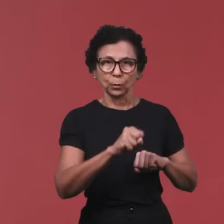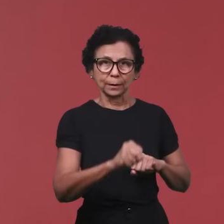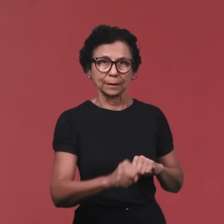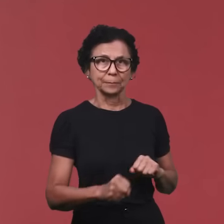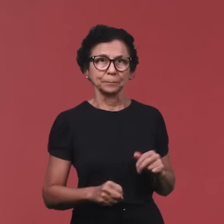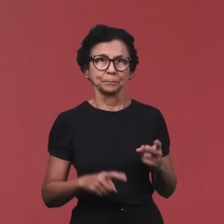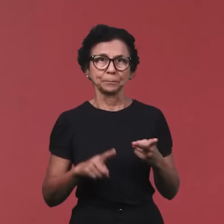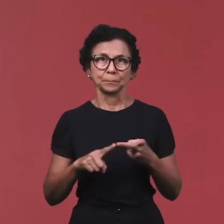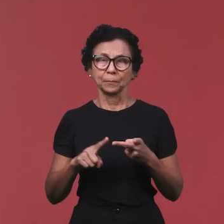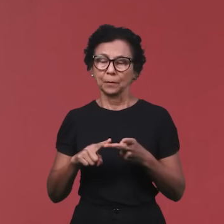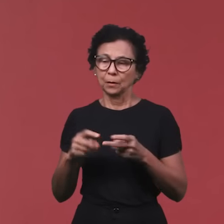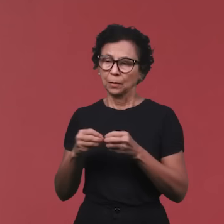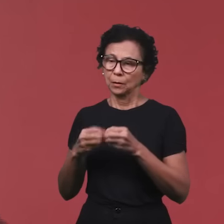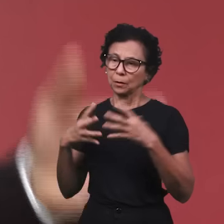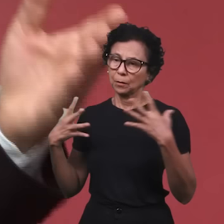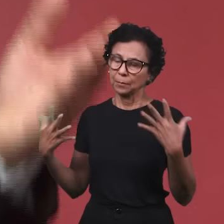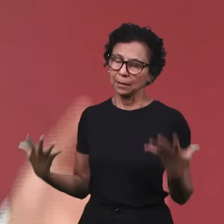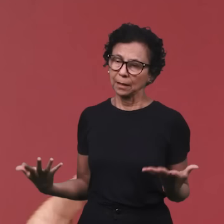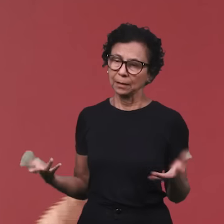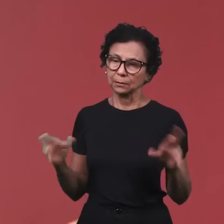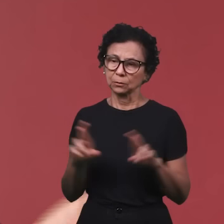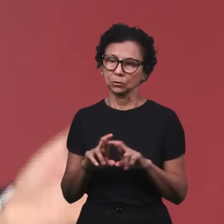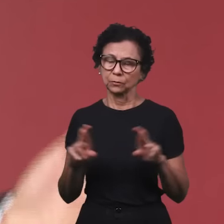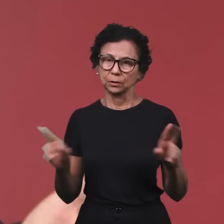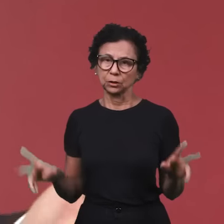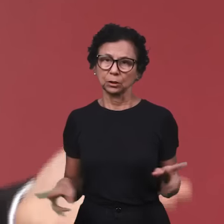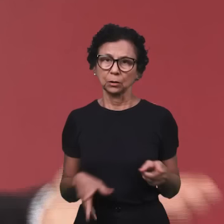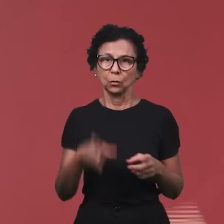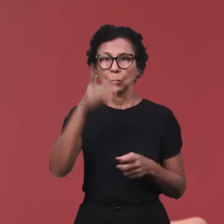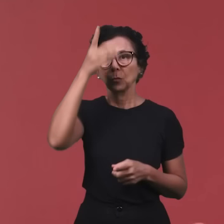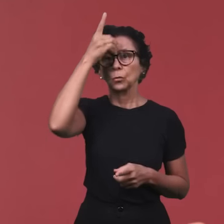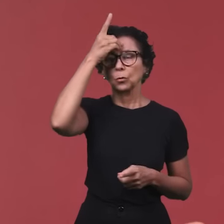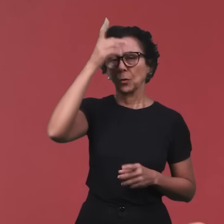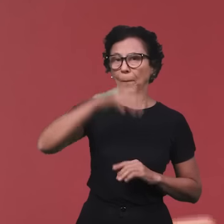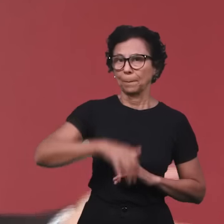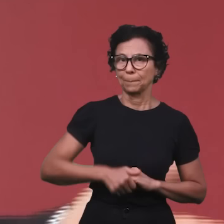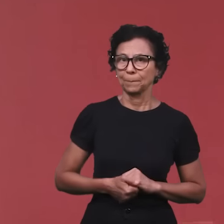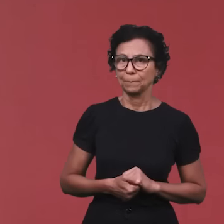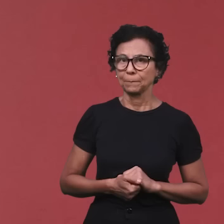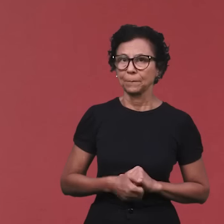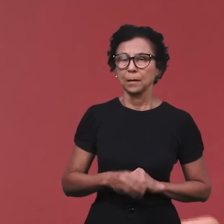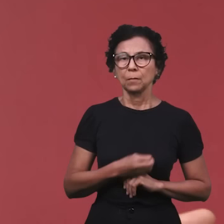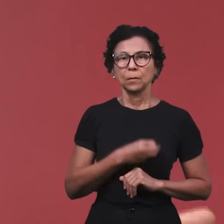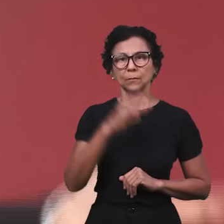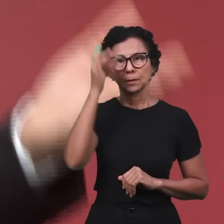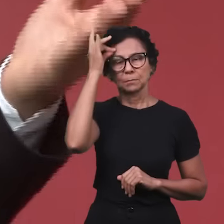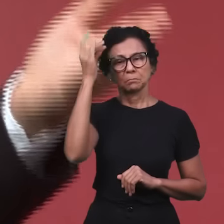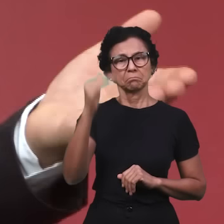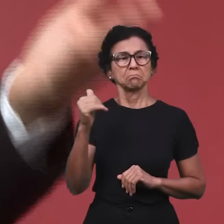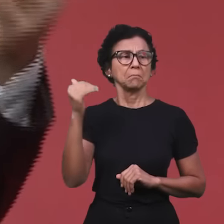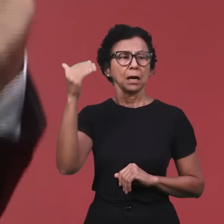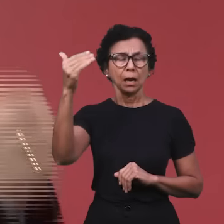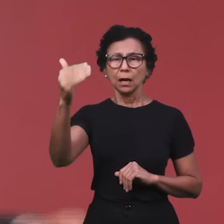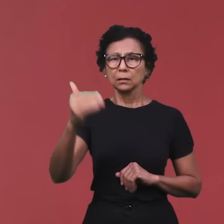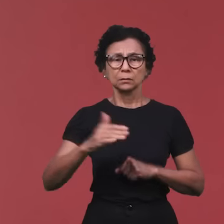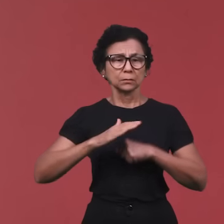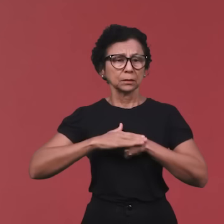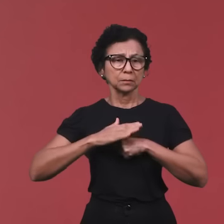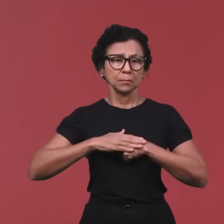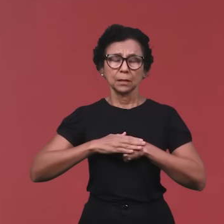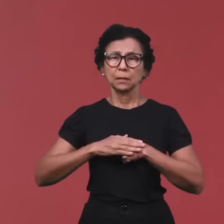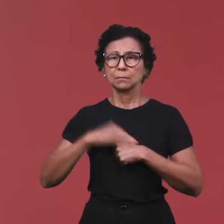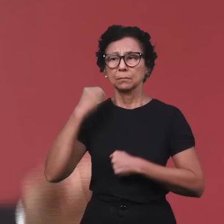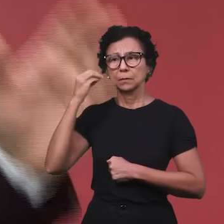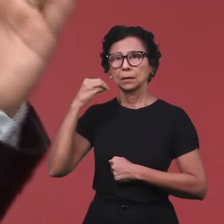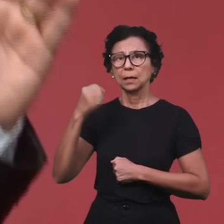efeito colateral do propósito do dom. O propósito do dom é edificação. Eu não preciso edificar você. Se você está aqui,